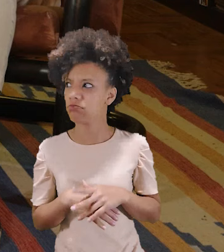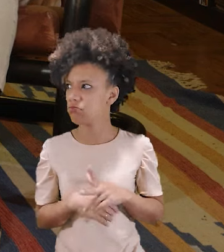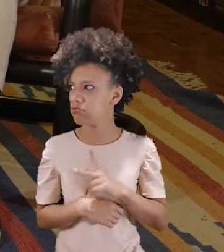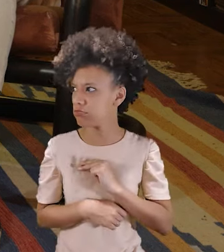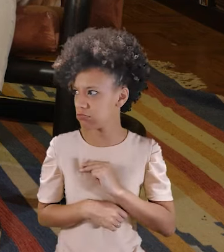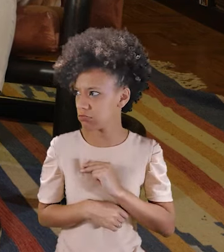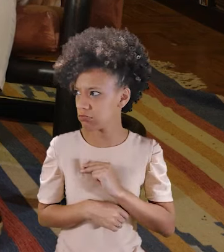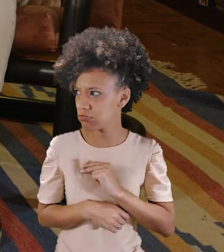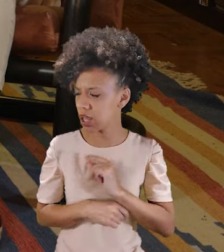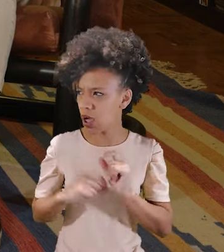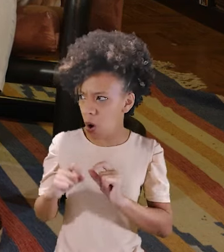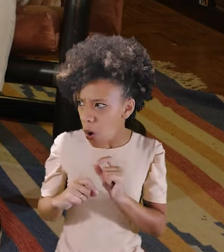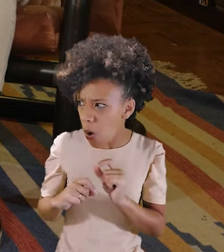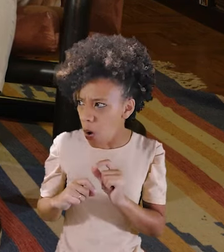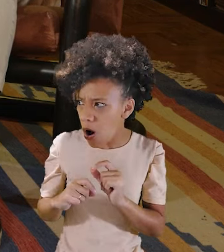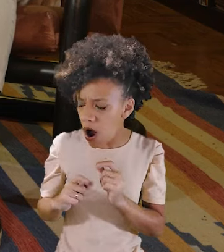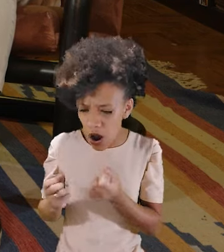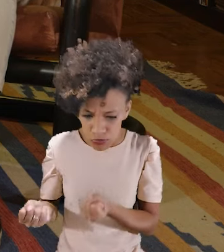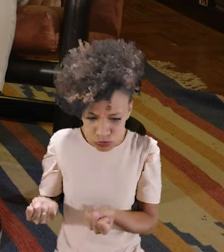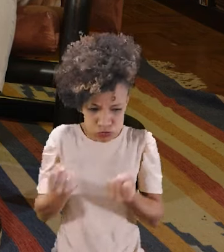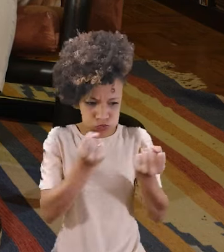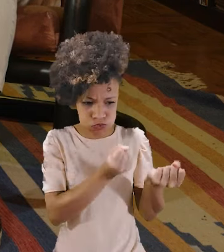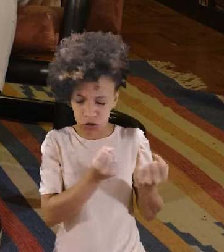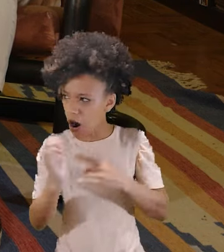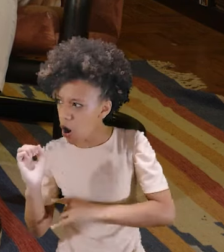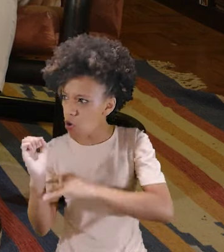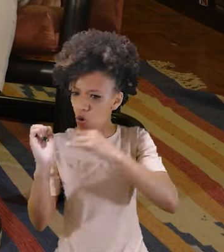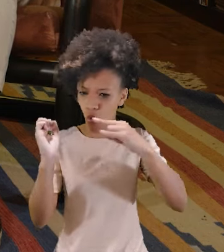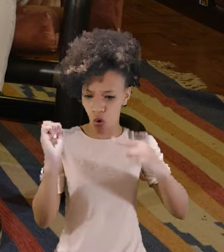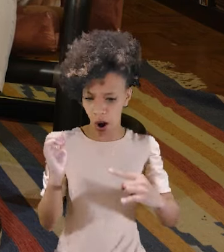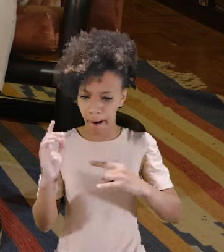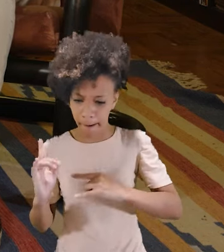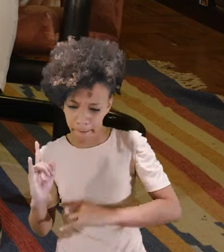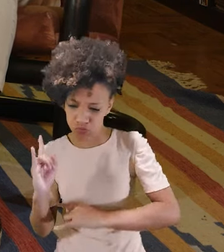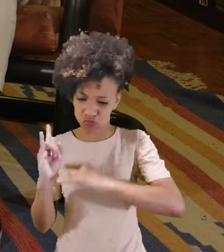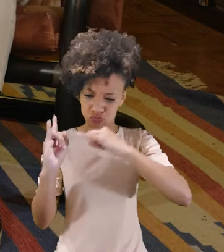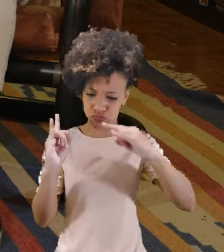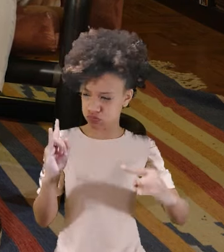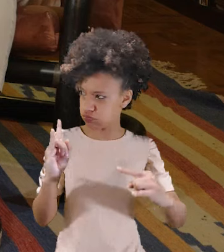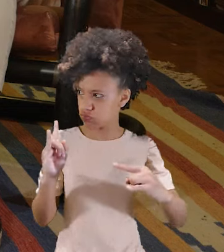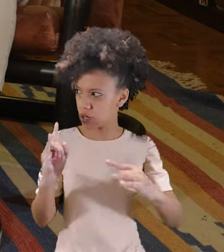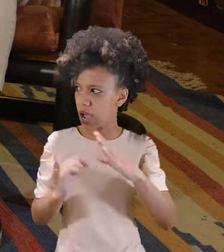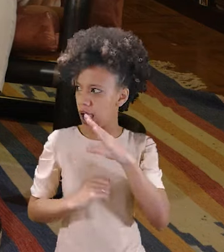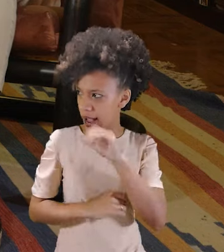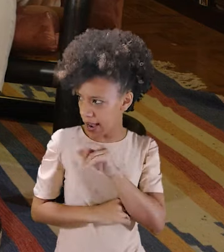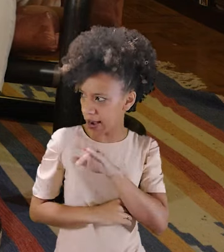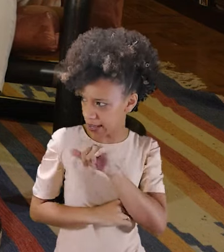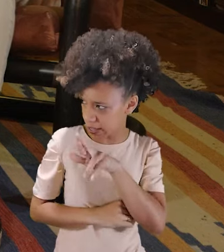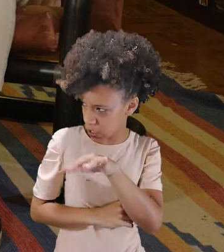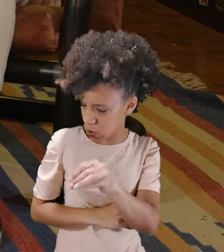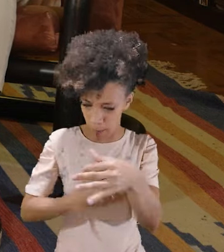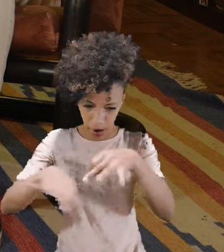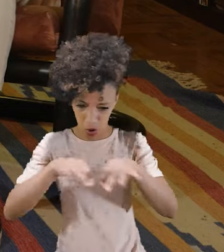fica sendo cargueiro sim não piloto a pergunta pouco acima pouco mais a linha